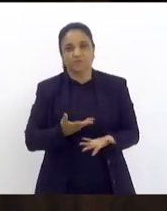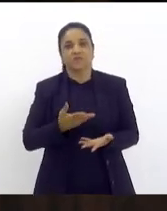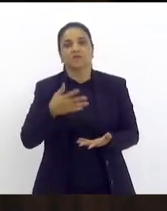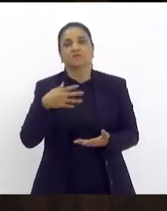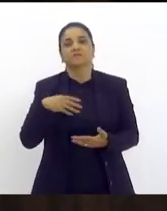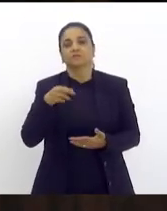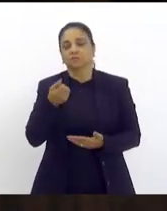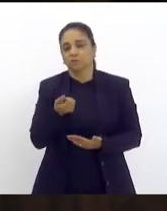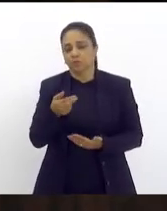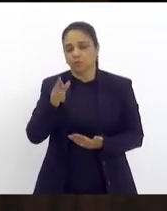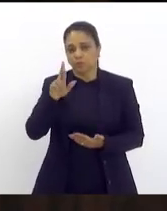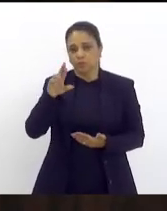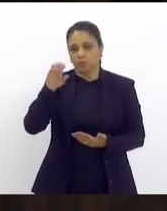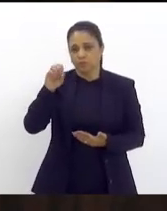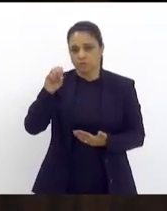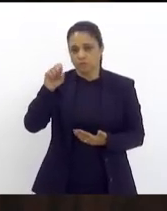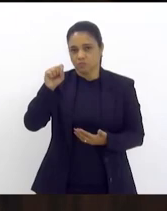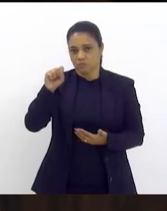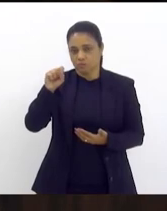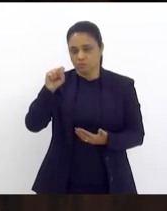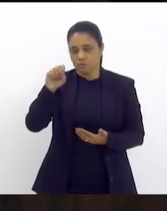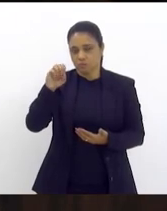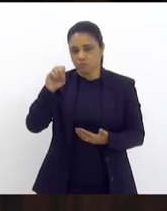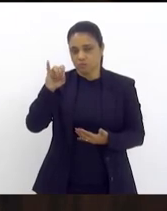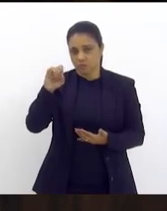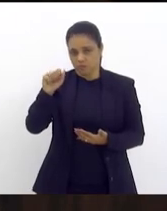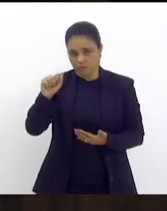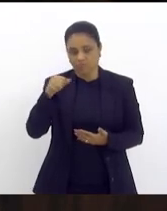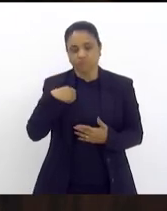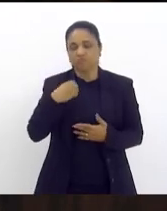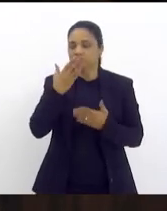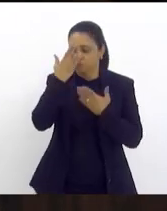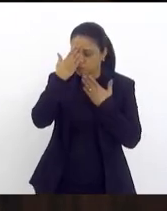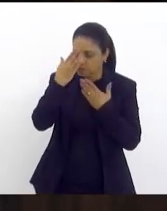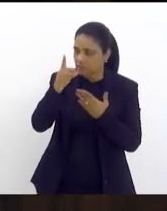Zóia, meu muito obrigado por tudo, que Deus continue lhe abençoando.